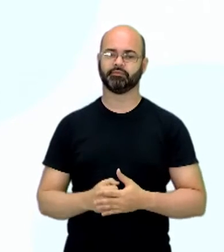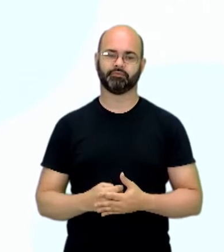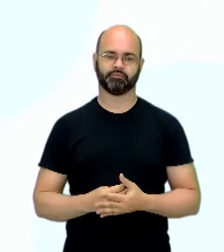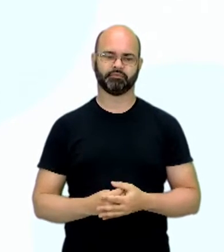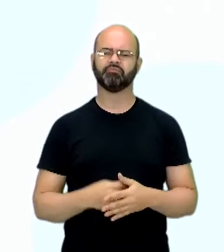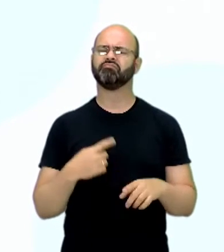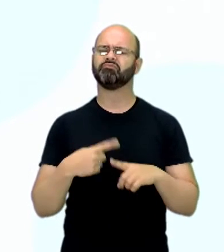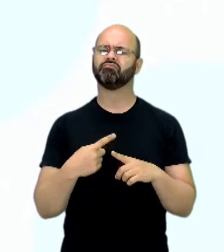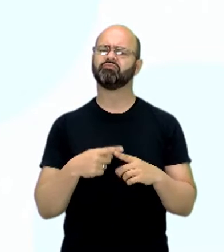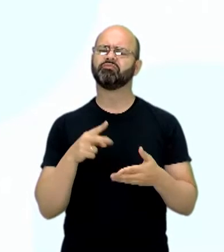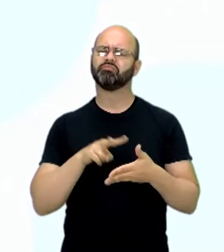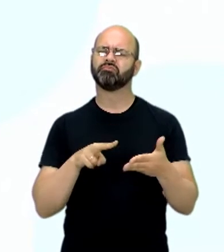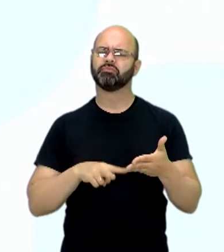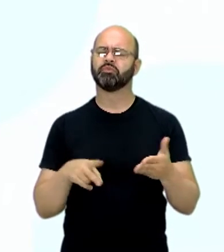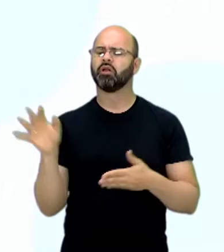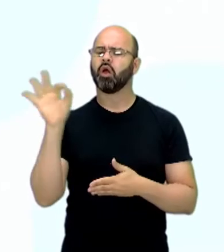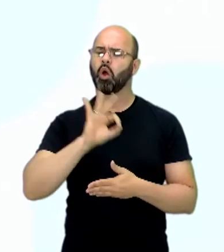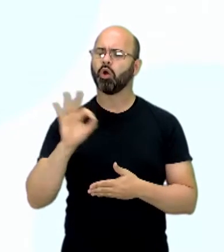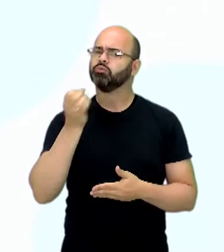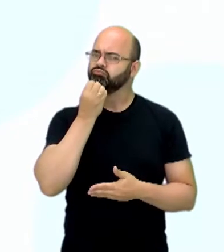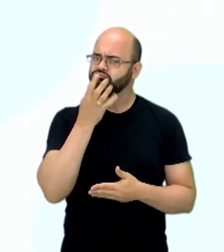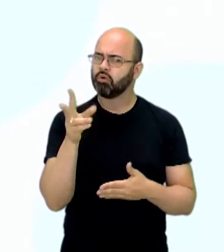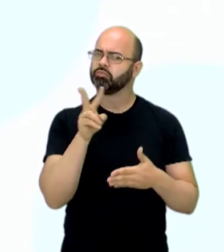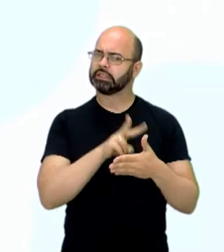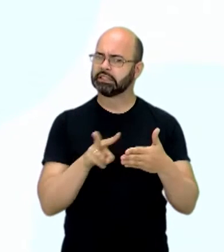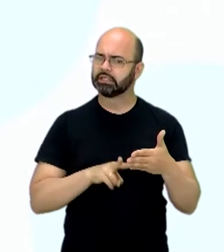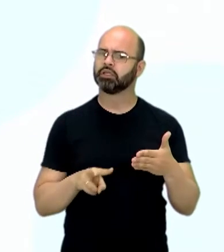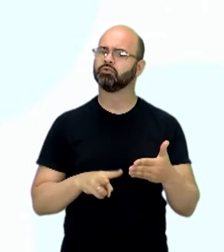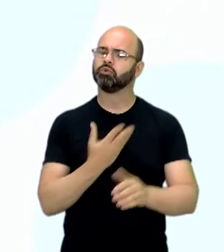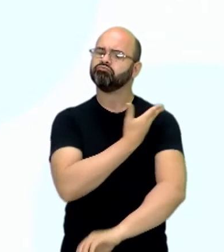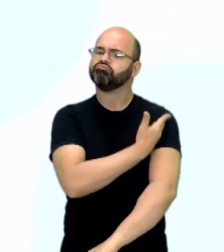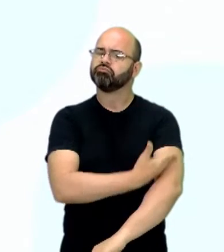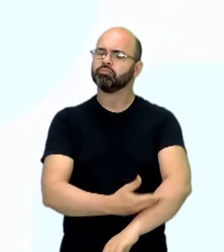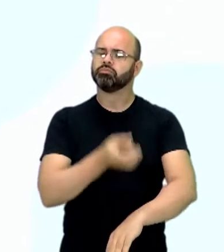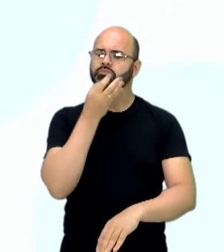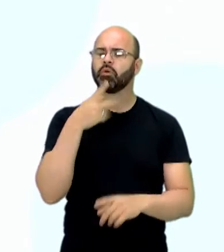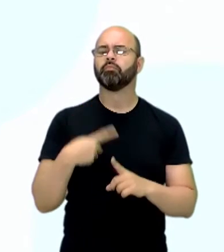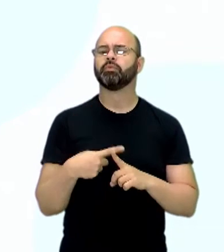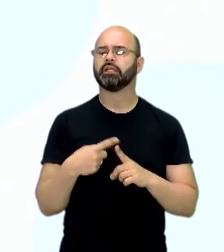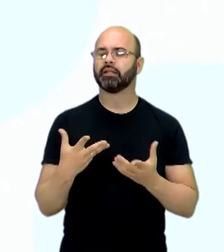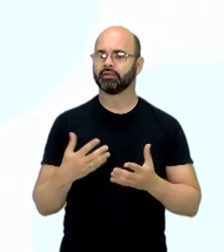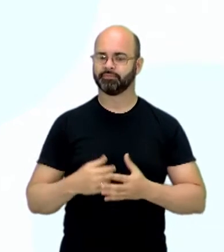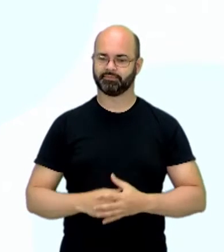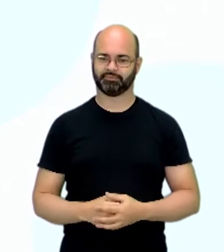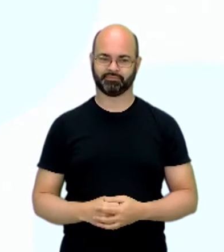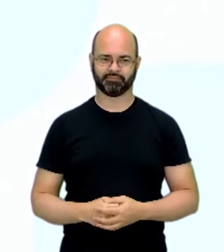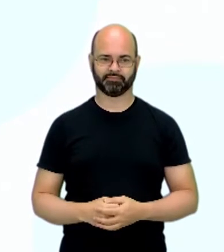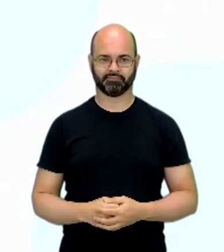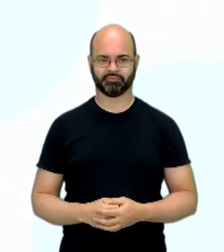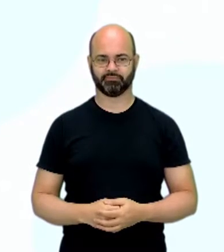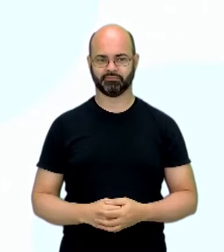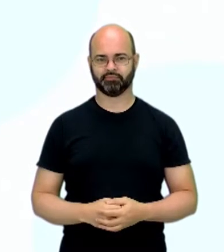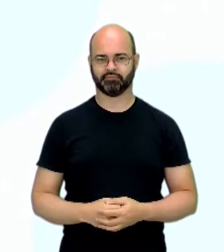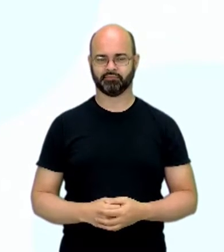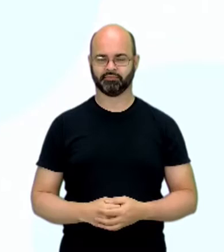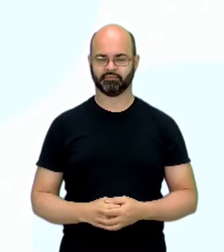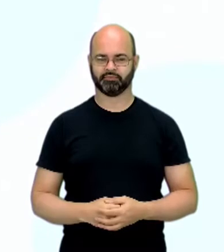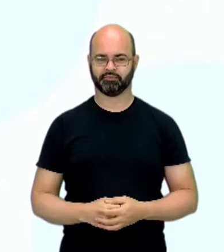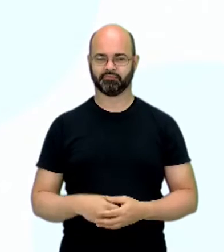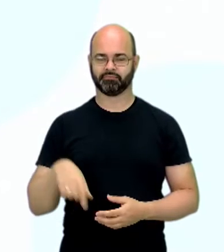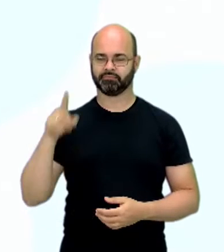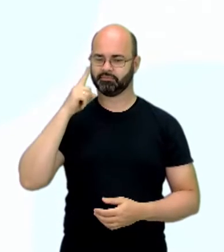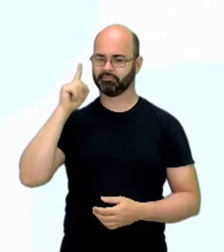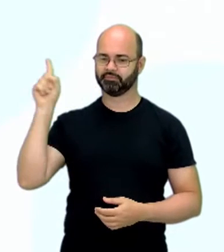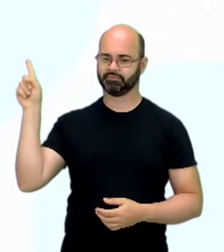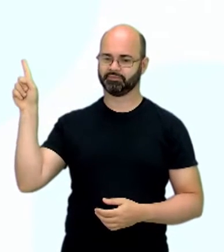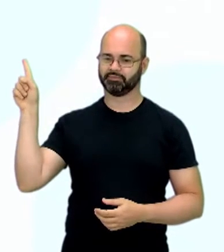to have. Deixa eu mudar para o meu marca-texto e eu vou marcando aqui para vocês. Então, why reading is a great